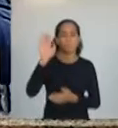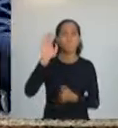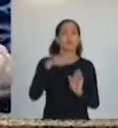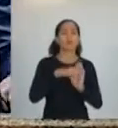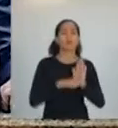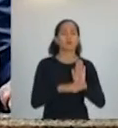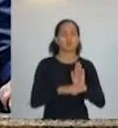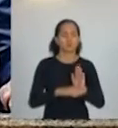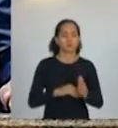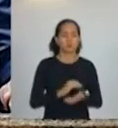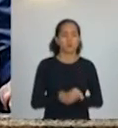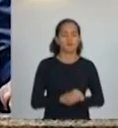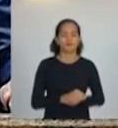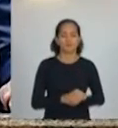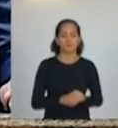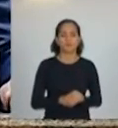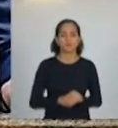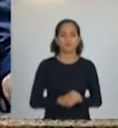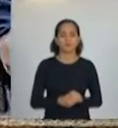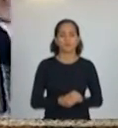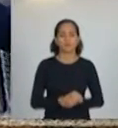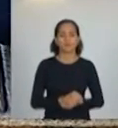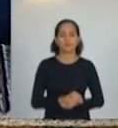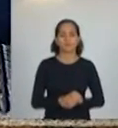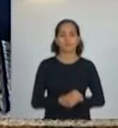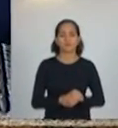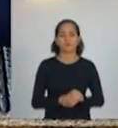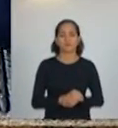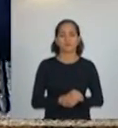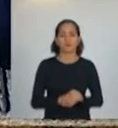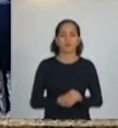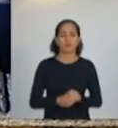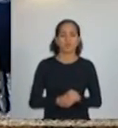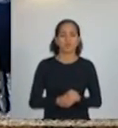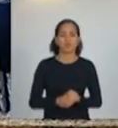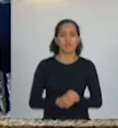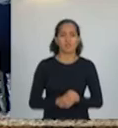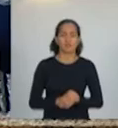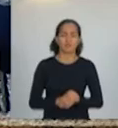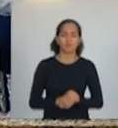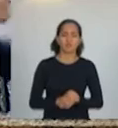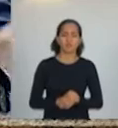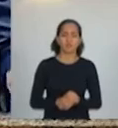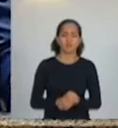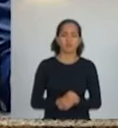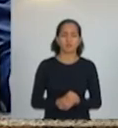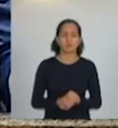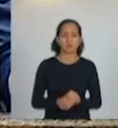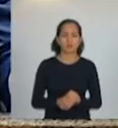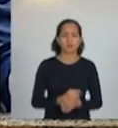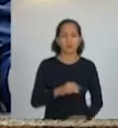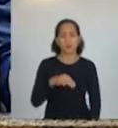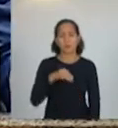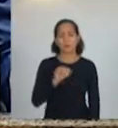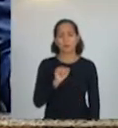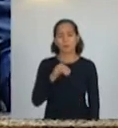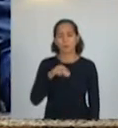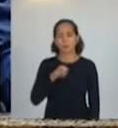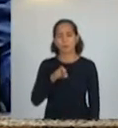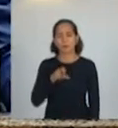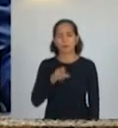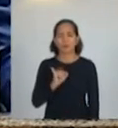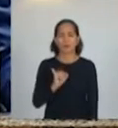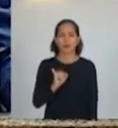volume? Emílio Mameri. Só um minutinho. Tem como aumentar o volume ou é o problema dele? Mameri, aumenta o seu volume, por